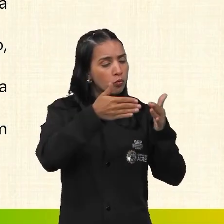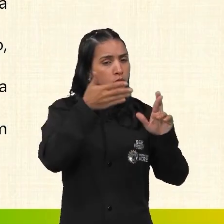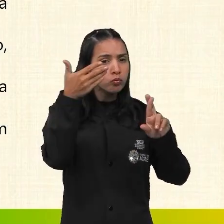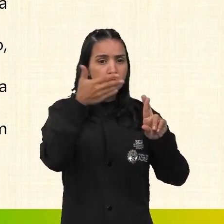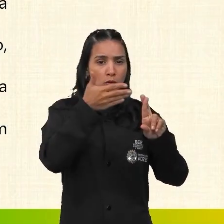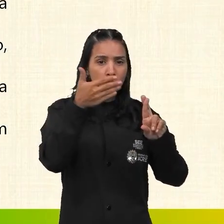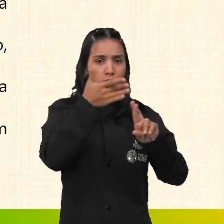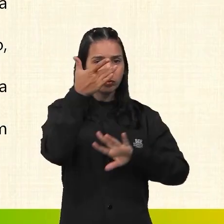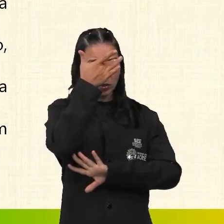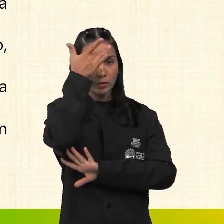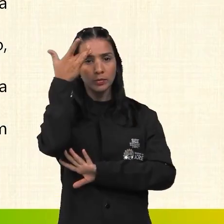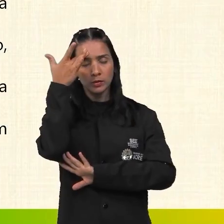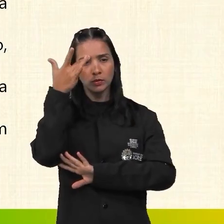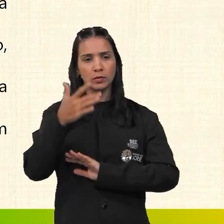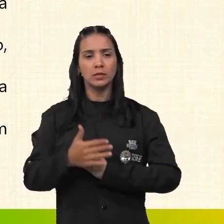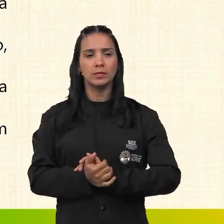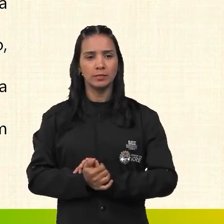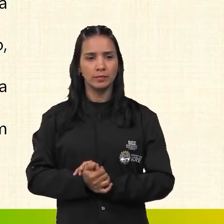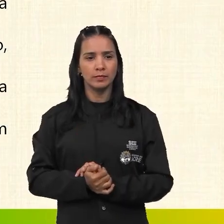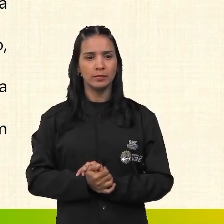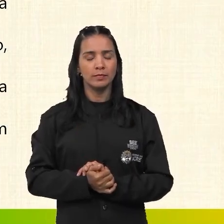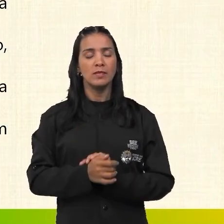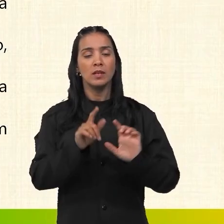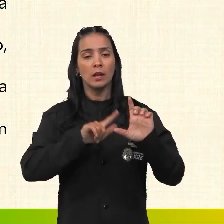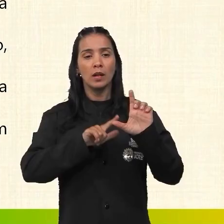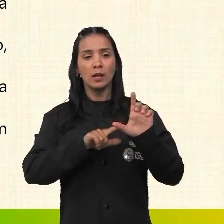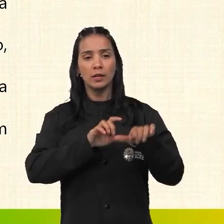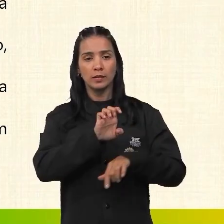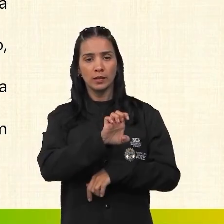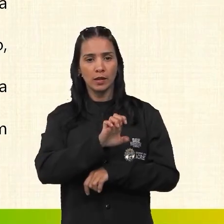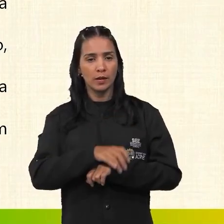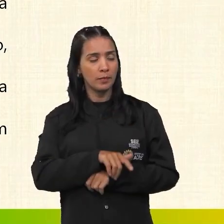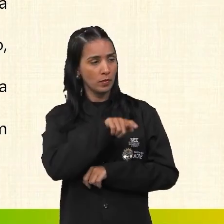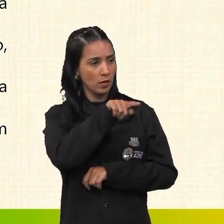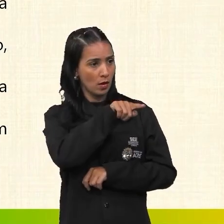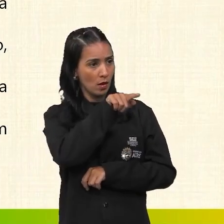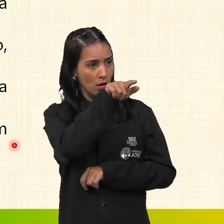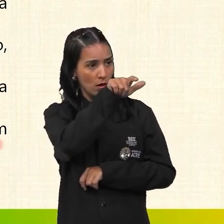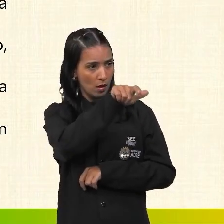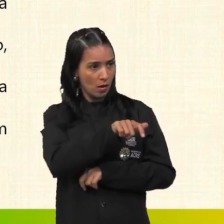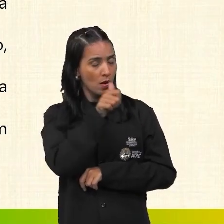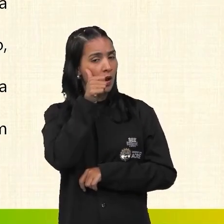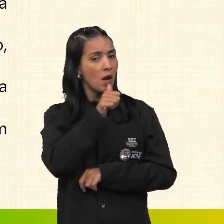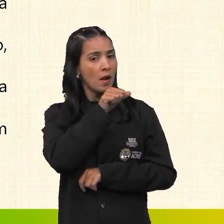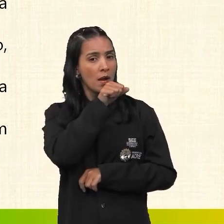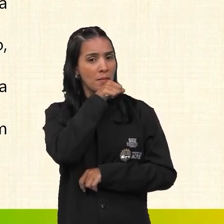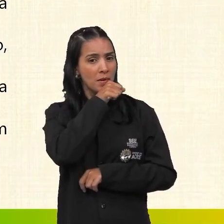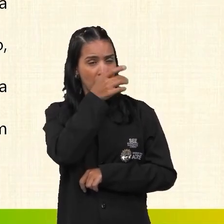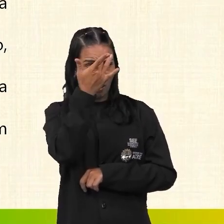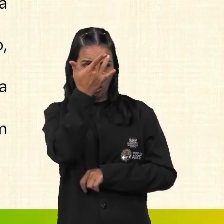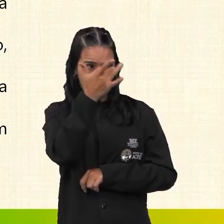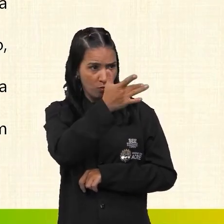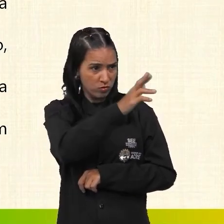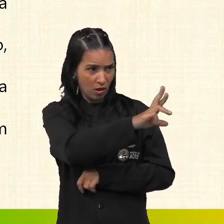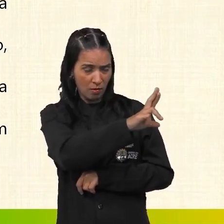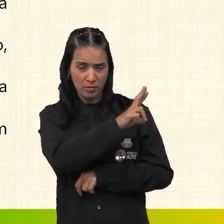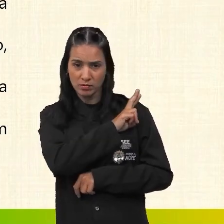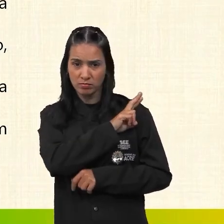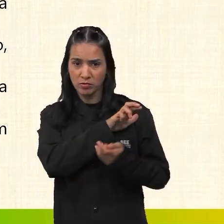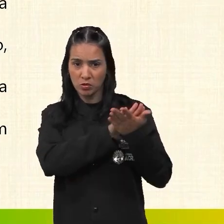uma pessoa. E letra E. A mãe de Calvin não sabe dizer o que tem para